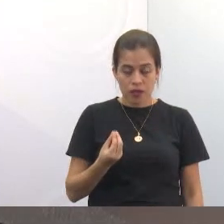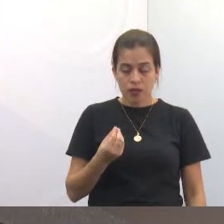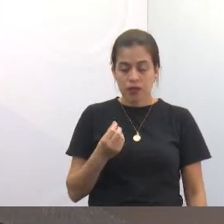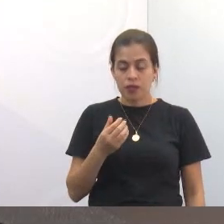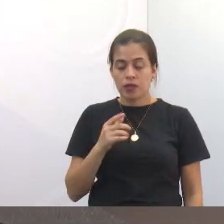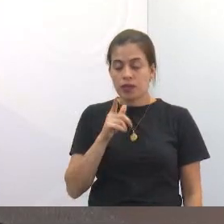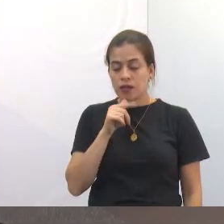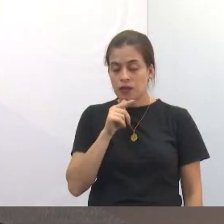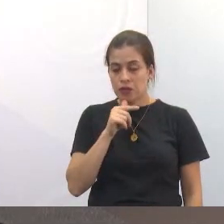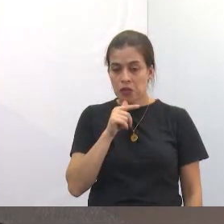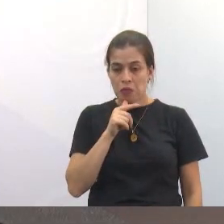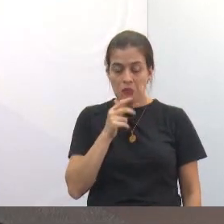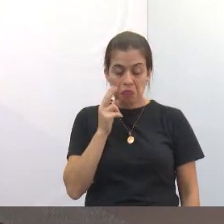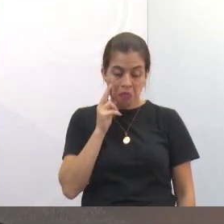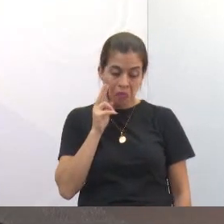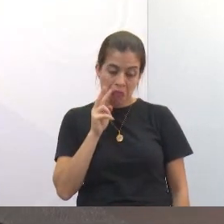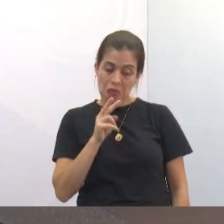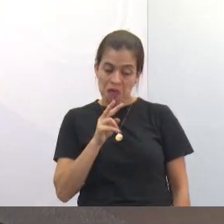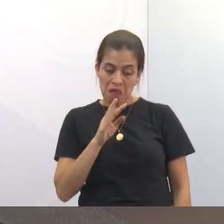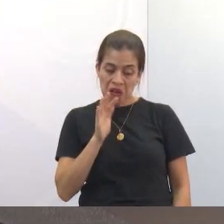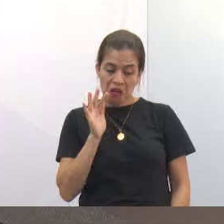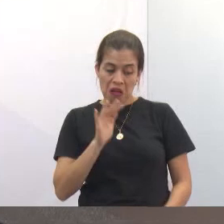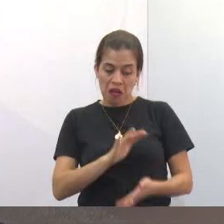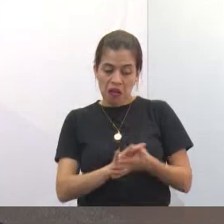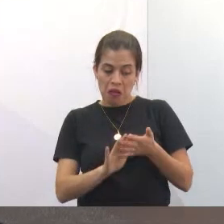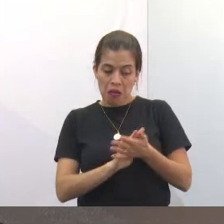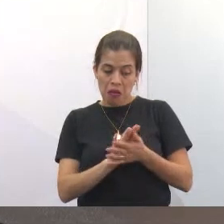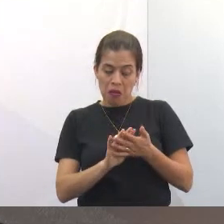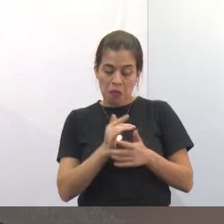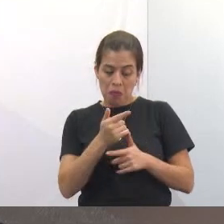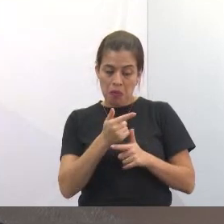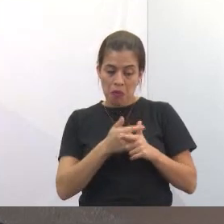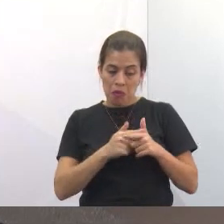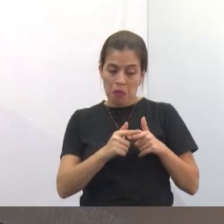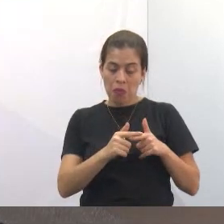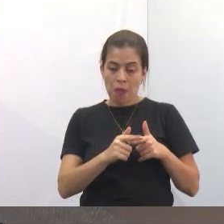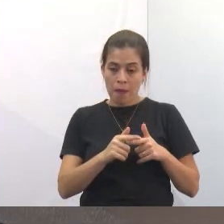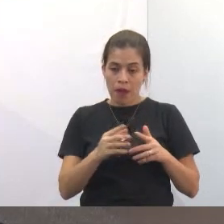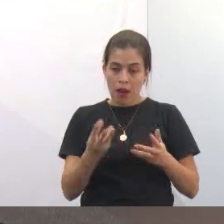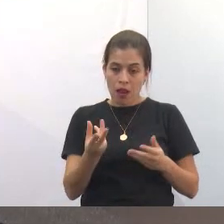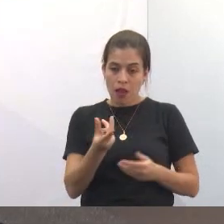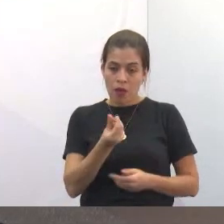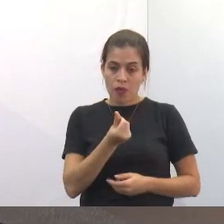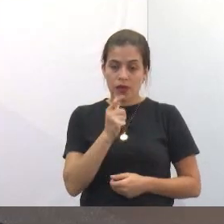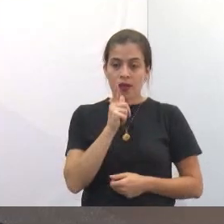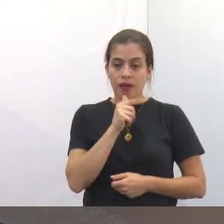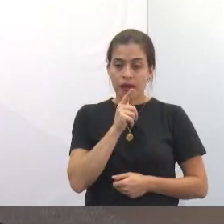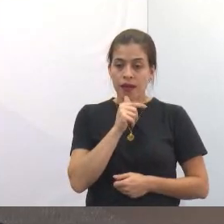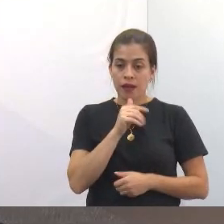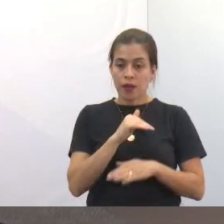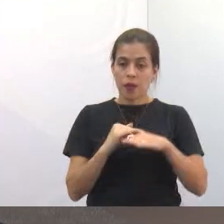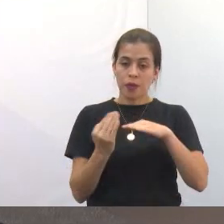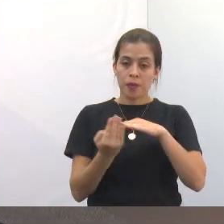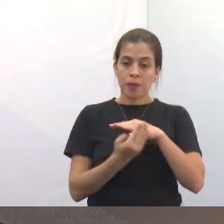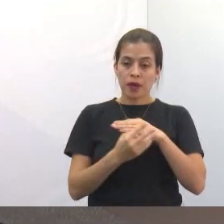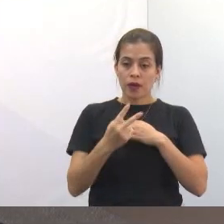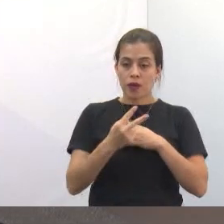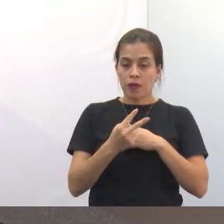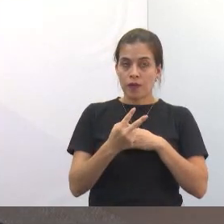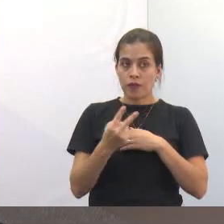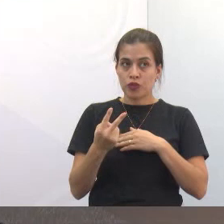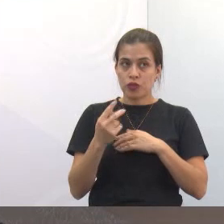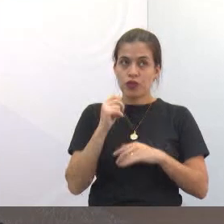há observados problemas sistemáticos quanto à qualidade da água no bairro Conjunto 22 de